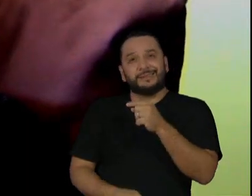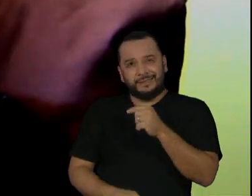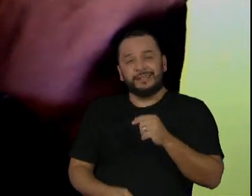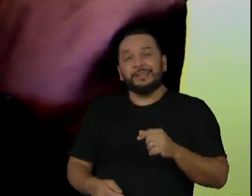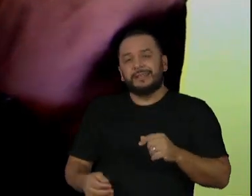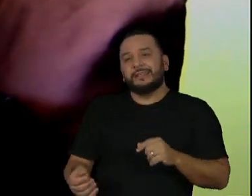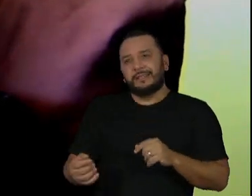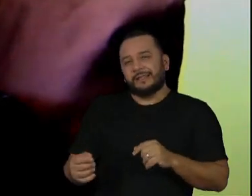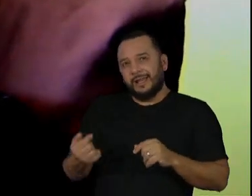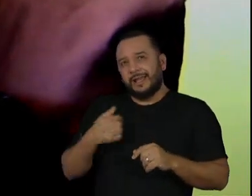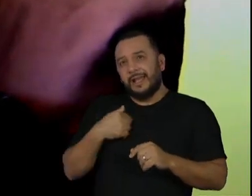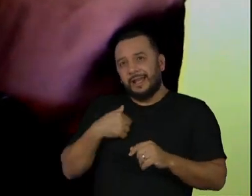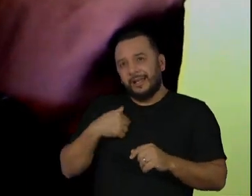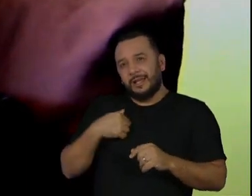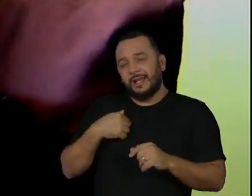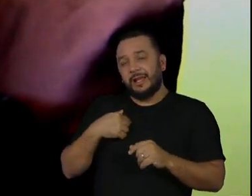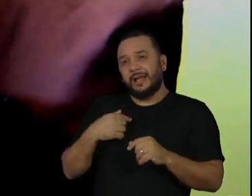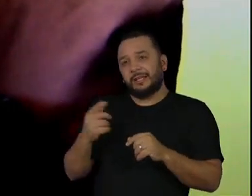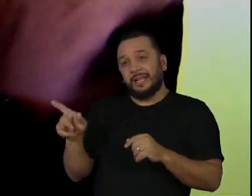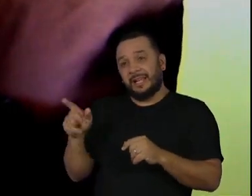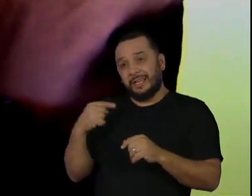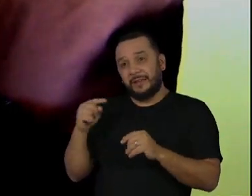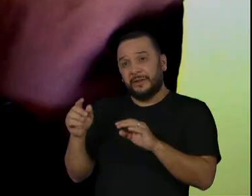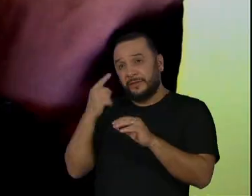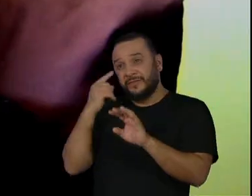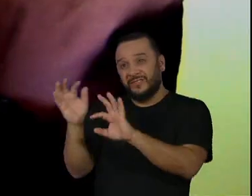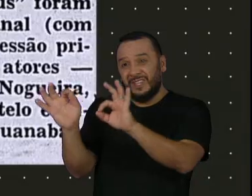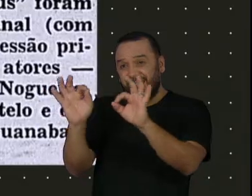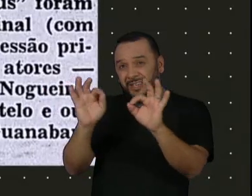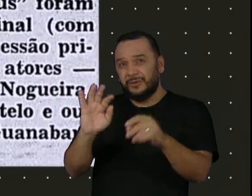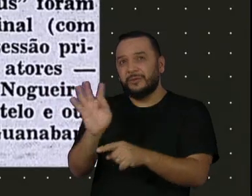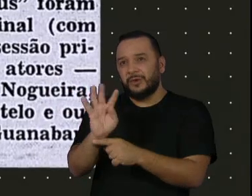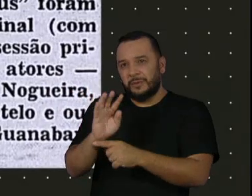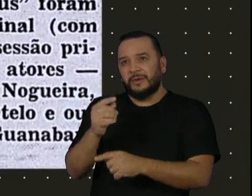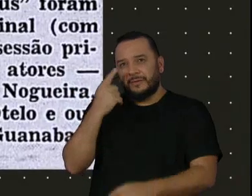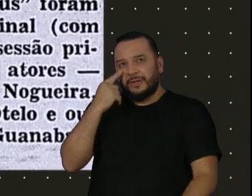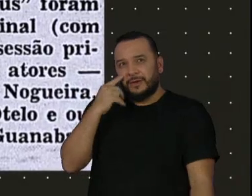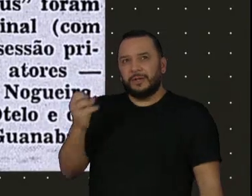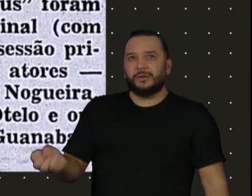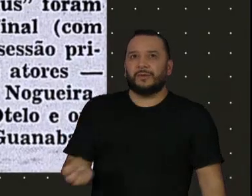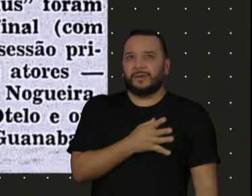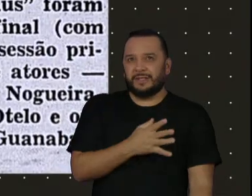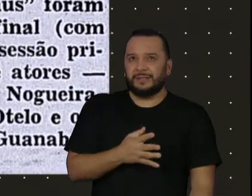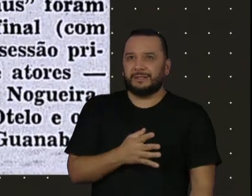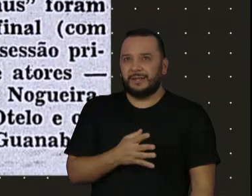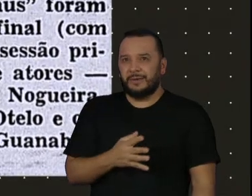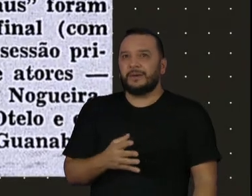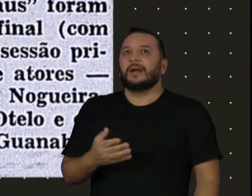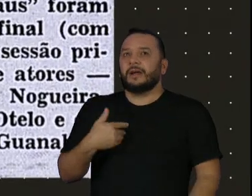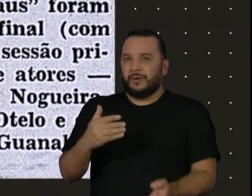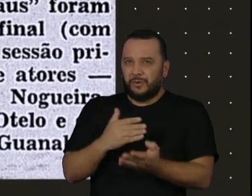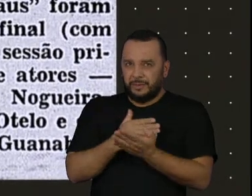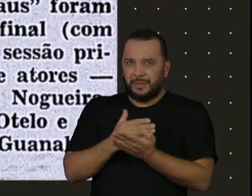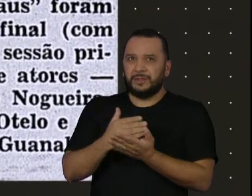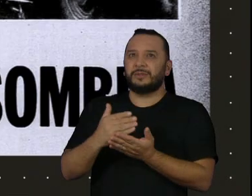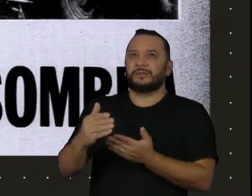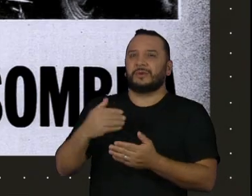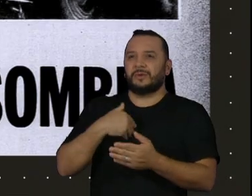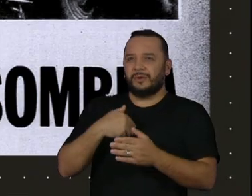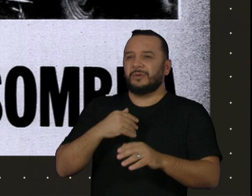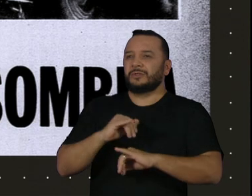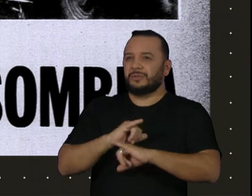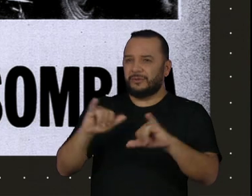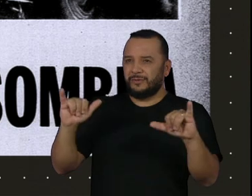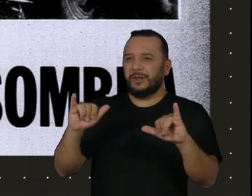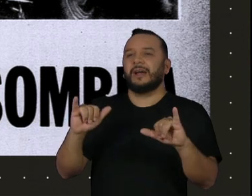filme e percebeu realmente toda a inovação. E começou a defender o filme. Aí começou o Diário